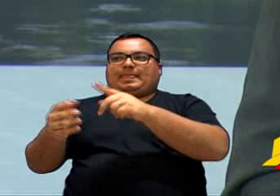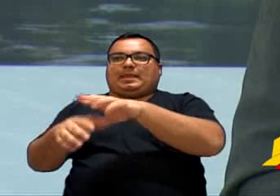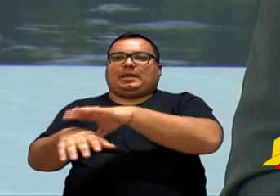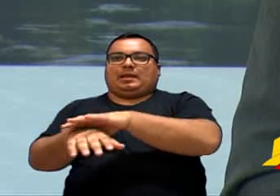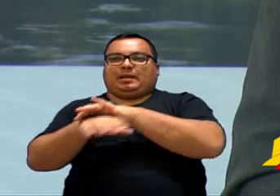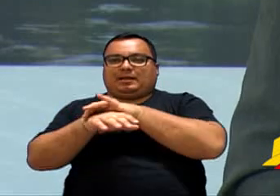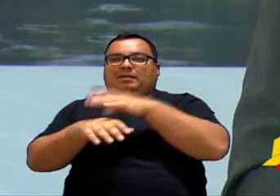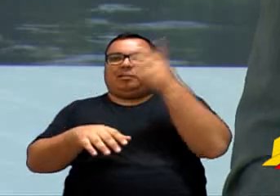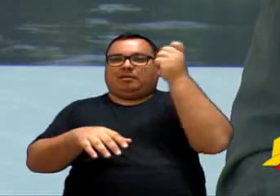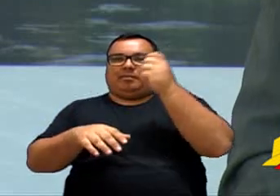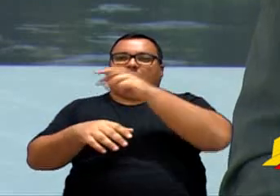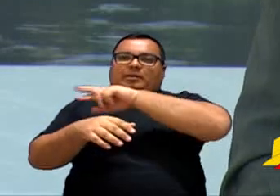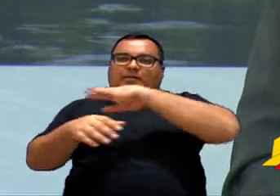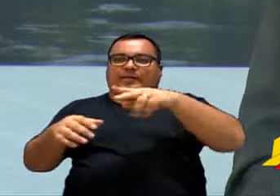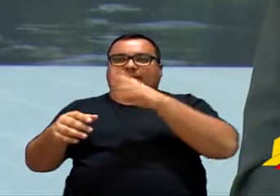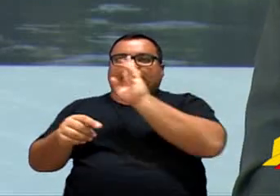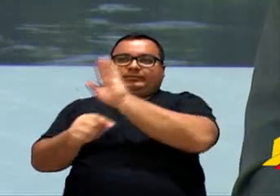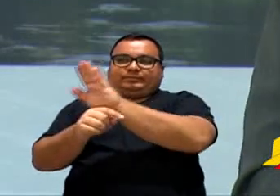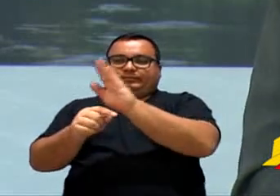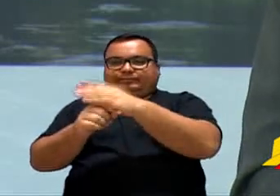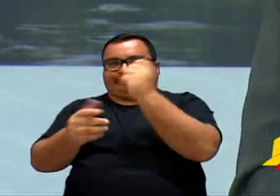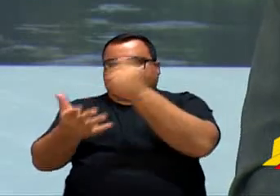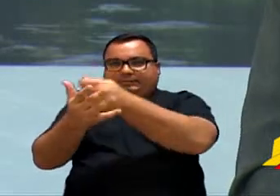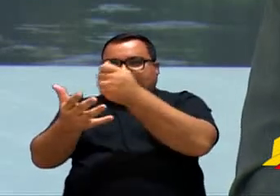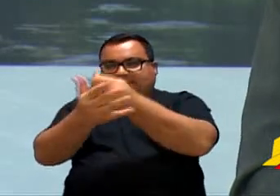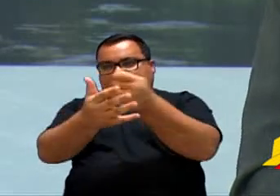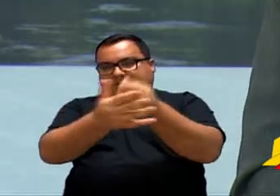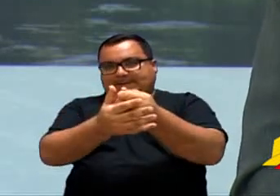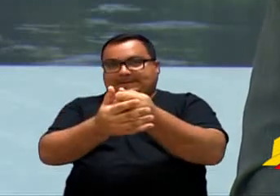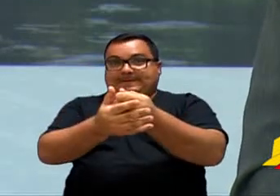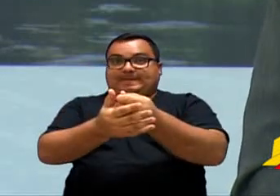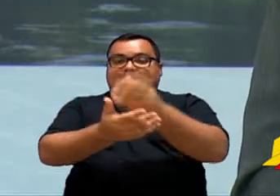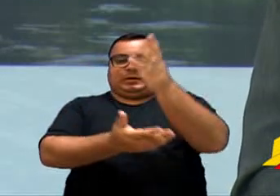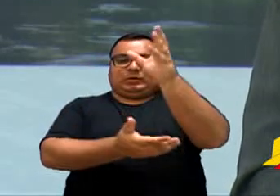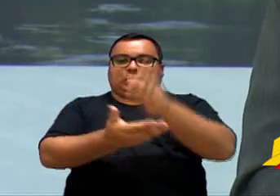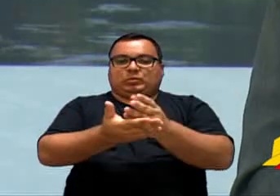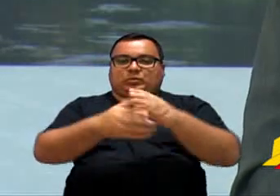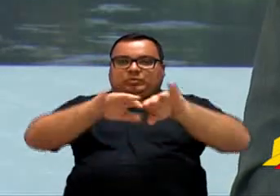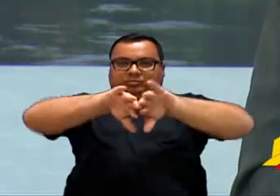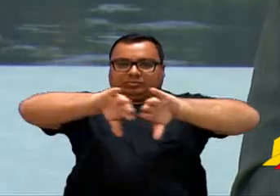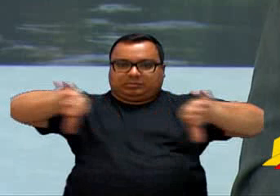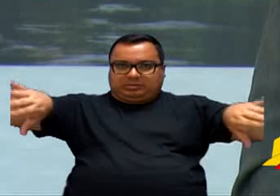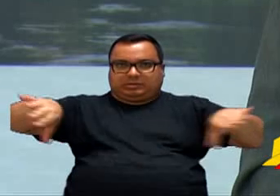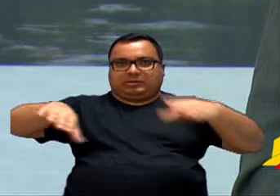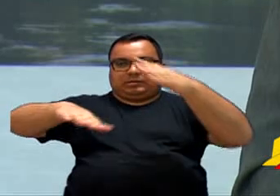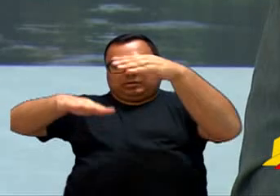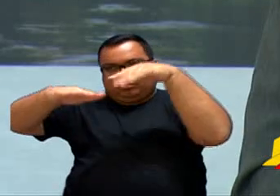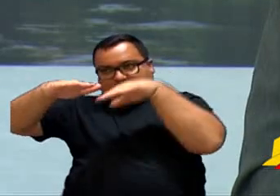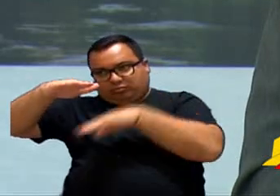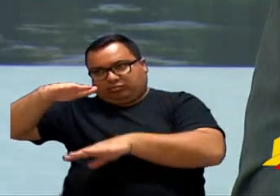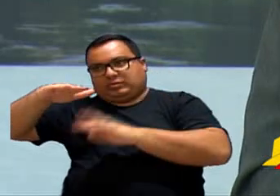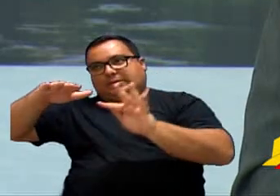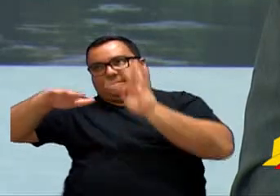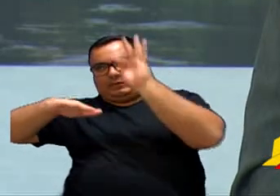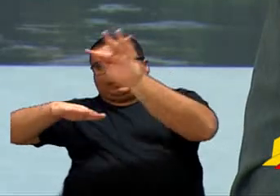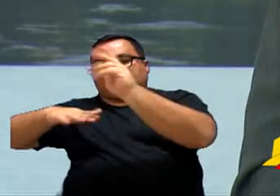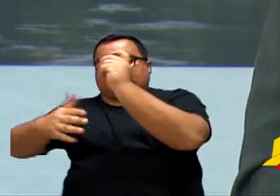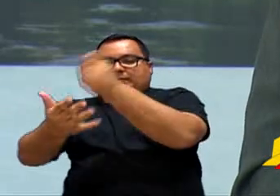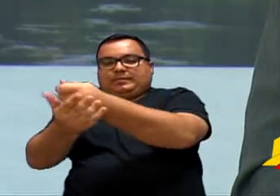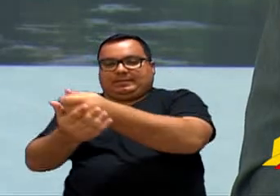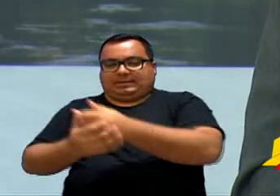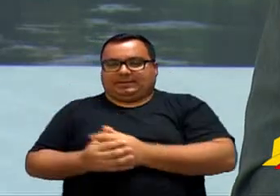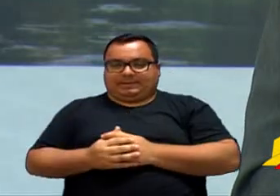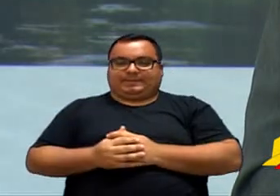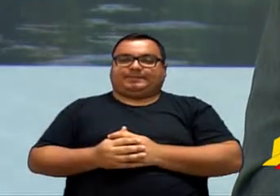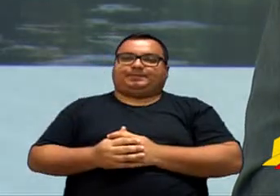públicos municipais. Então, essa lei 8.336 criou o fundo financeiro dos